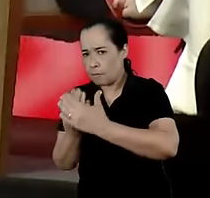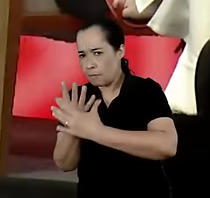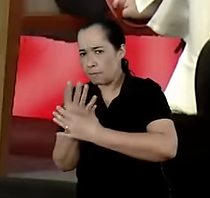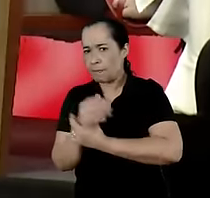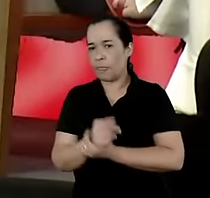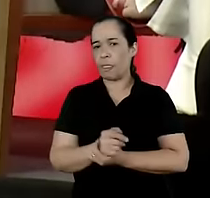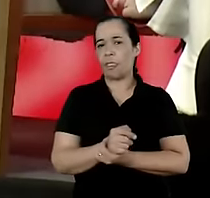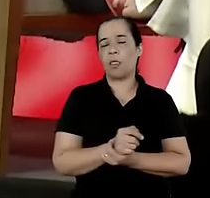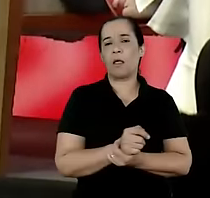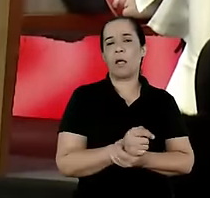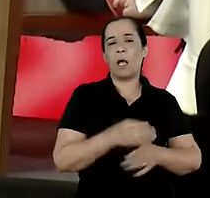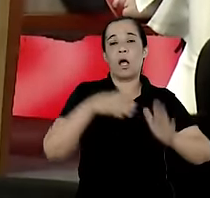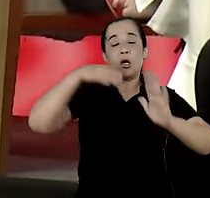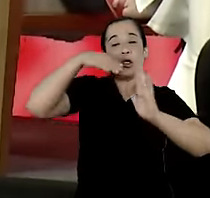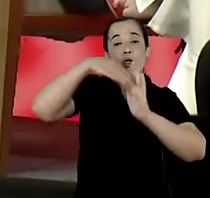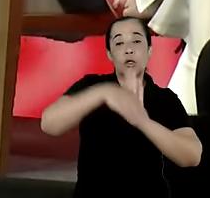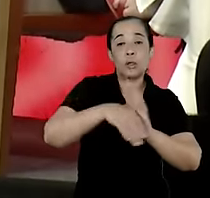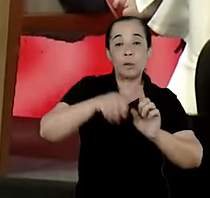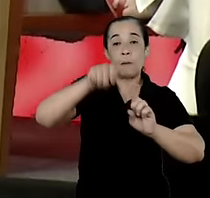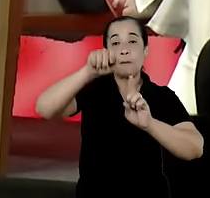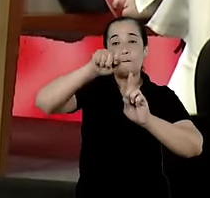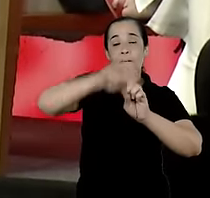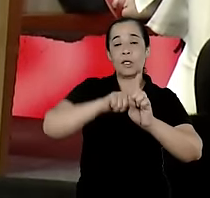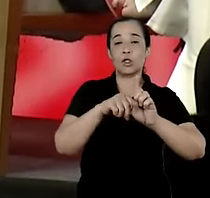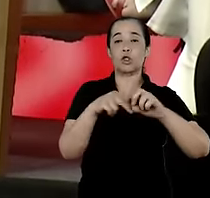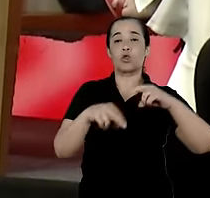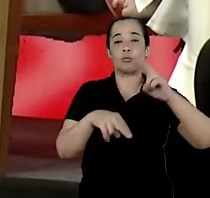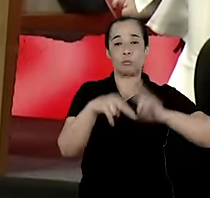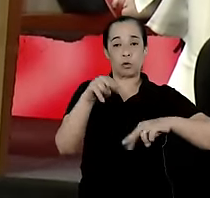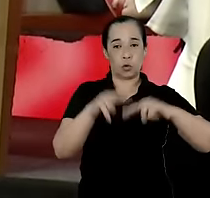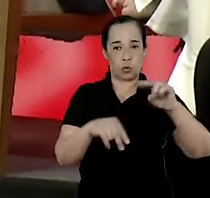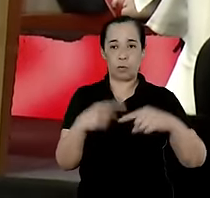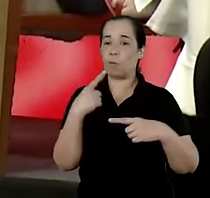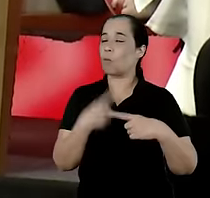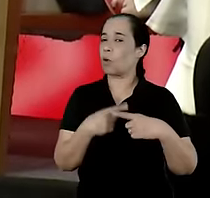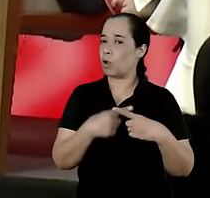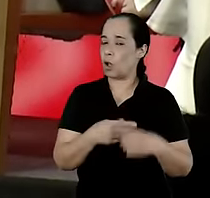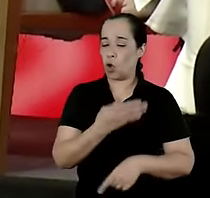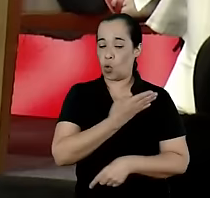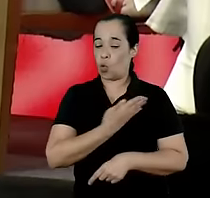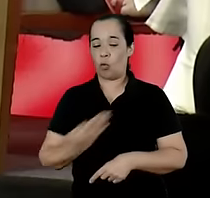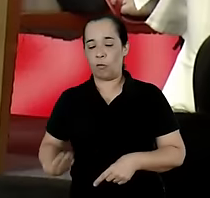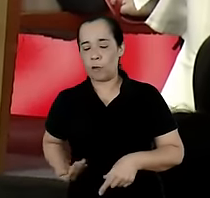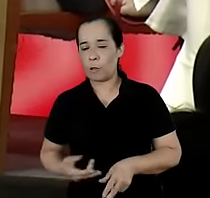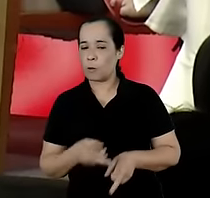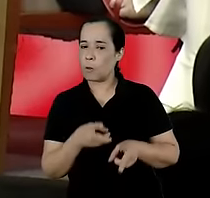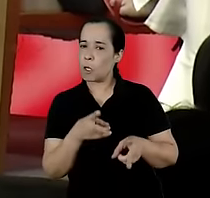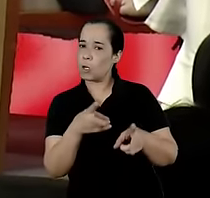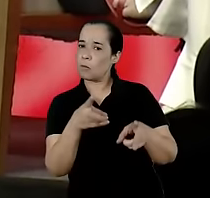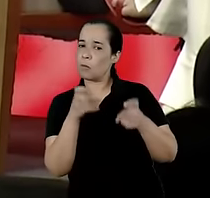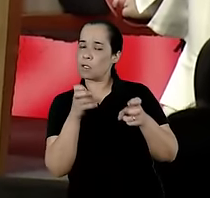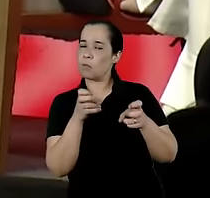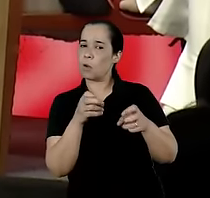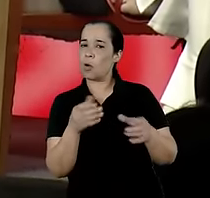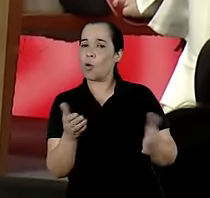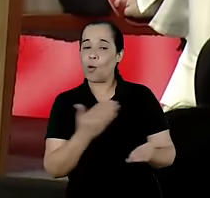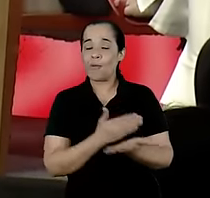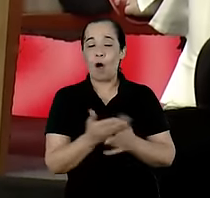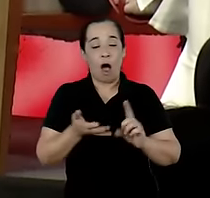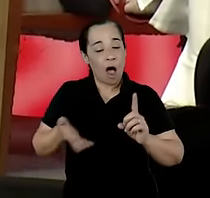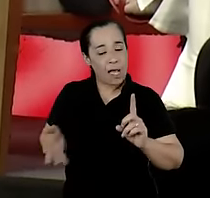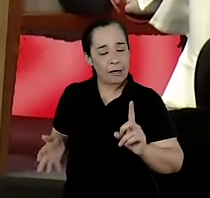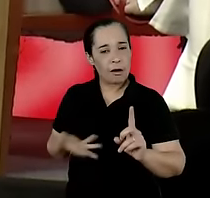junho e começou melhorar ali né porque o governo percebendo isso começou a fazer medidas de estímulo e tem feito várias medidas de